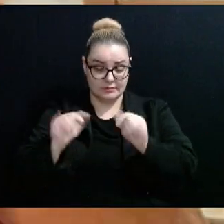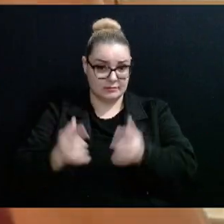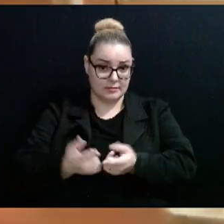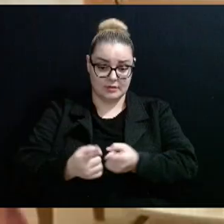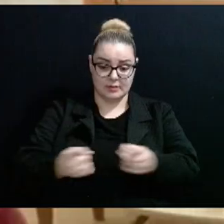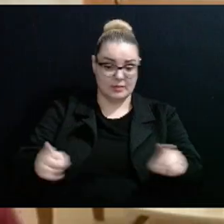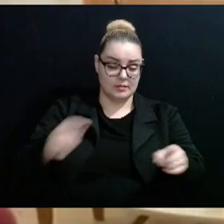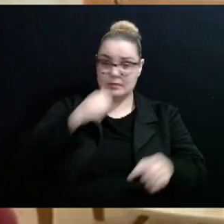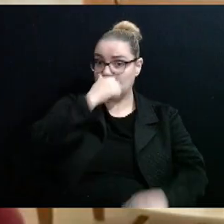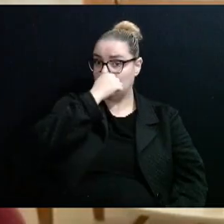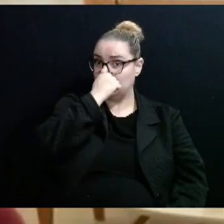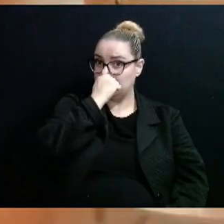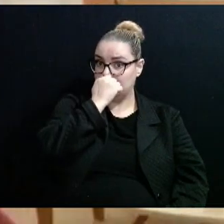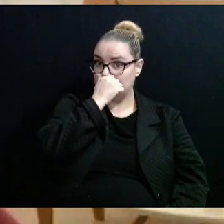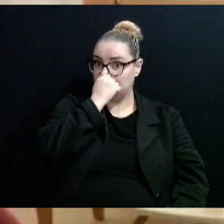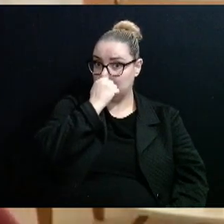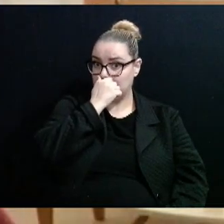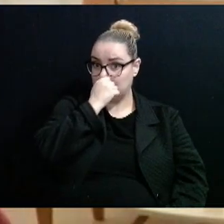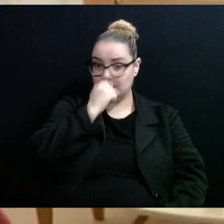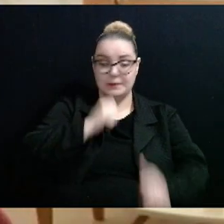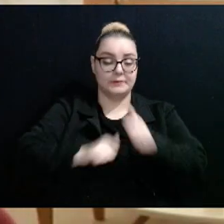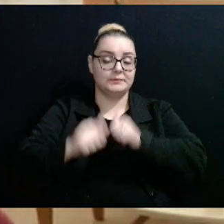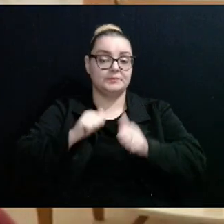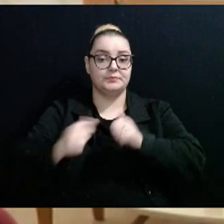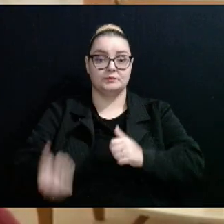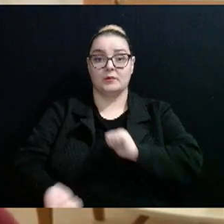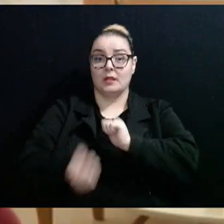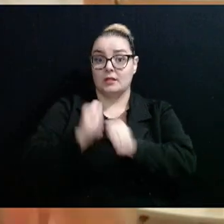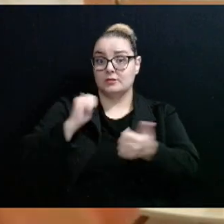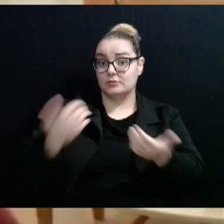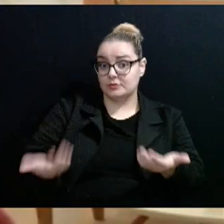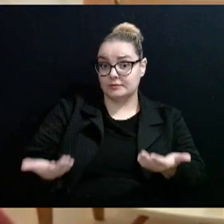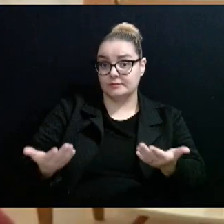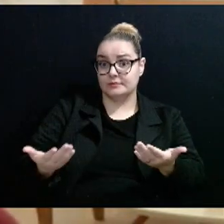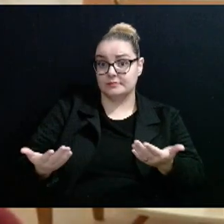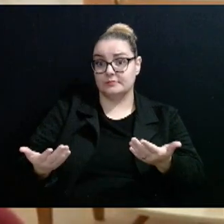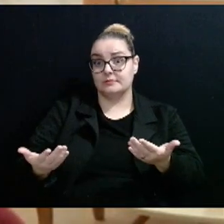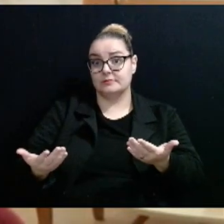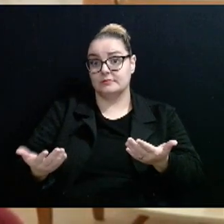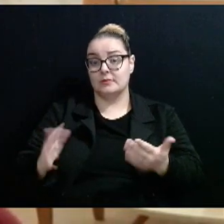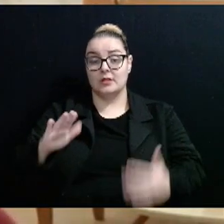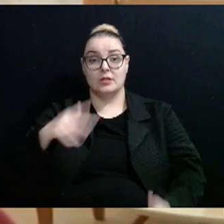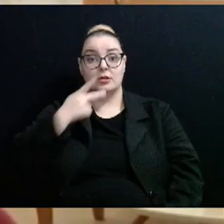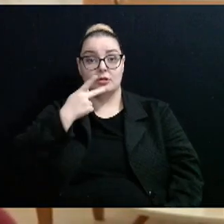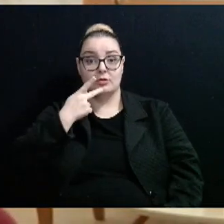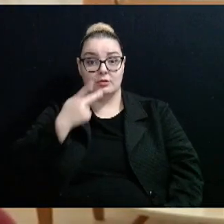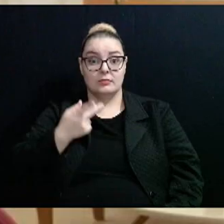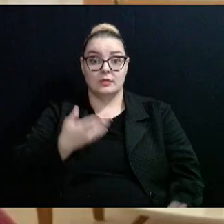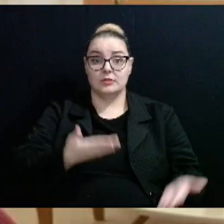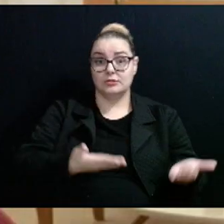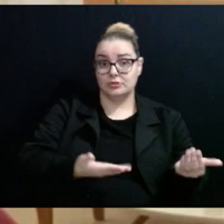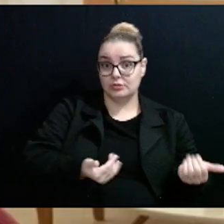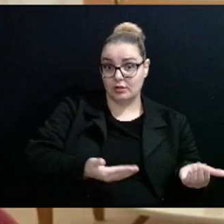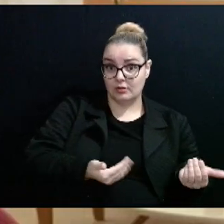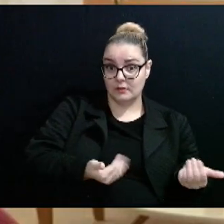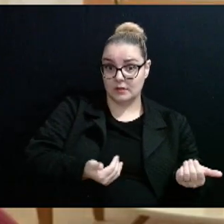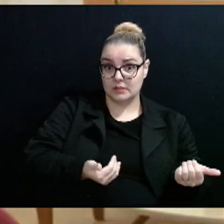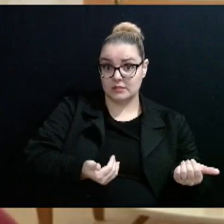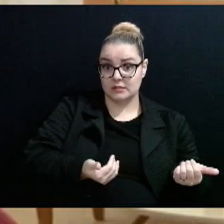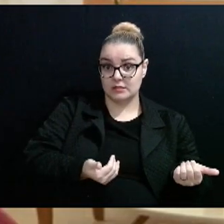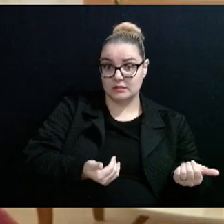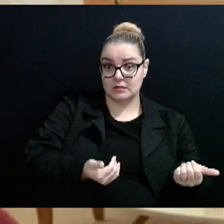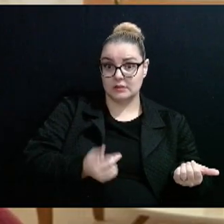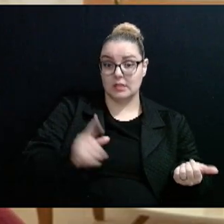churrasco, é a bebida, é o jogo. E quando a gente fala de jovens, isso é muito